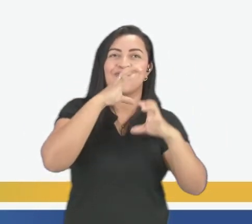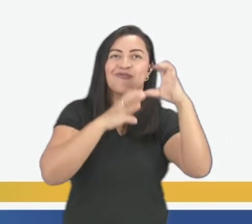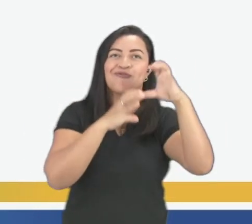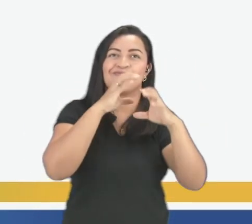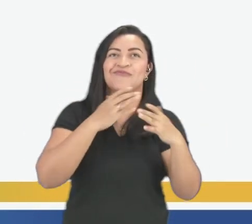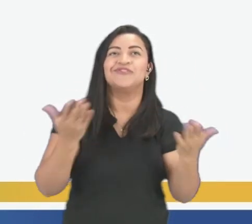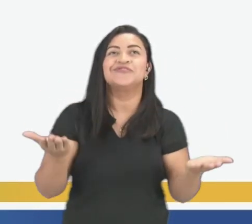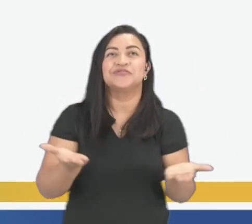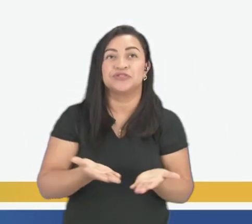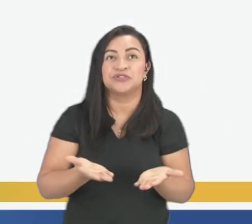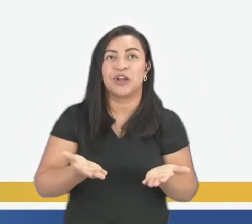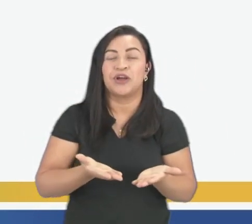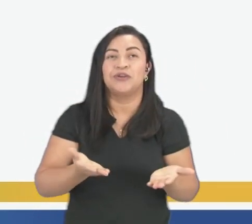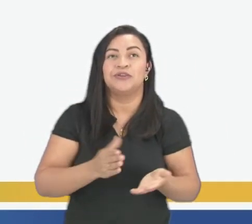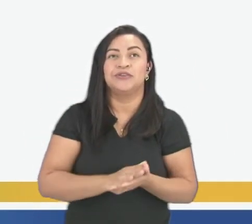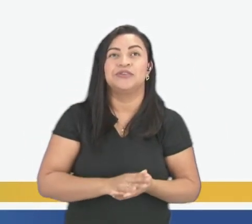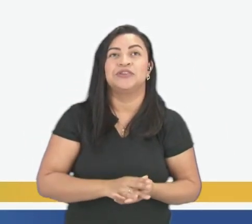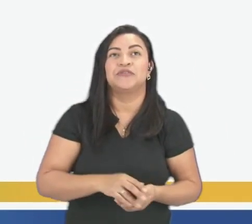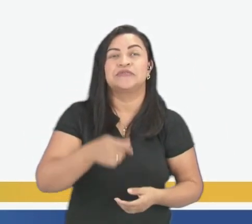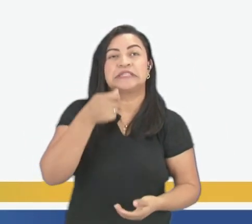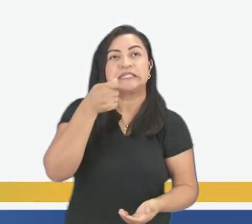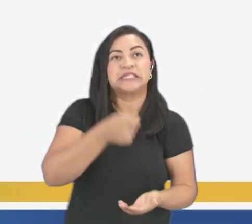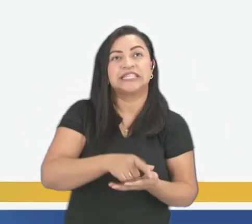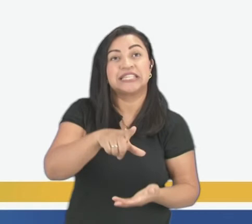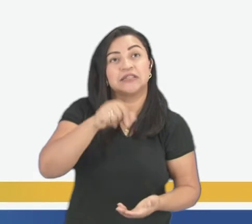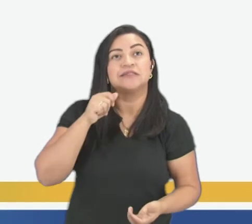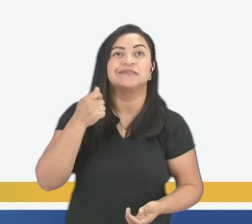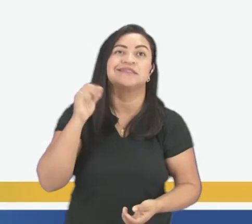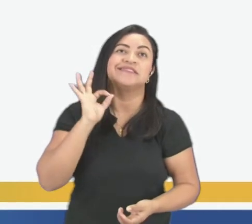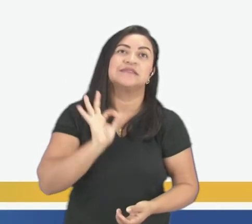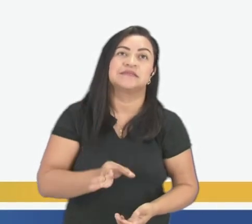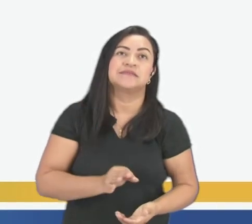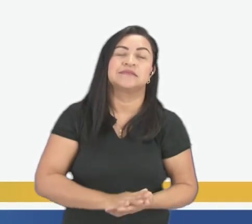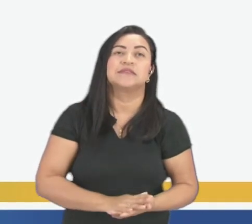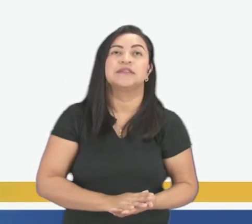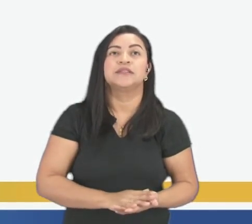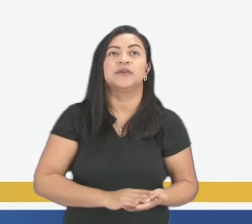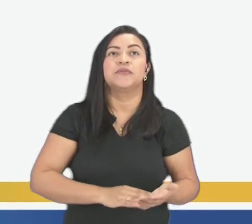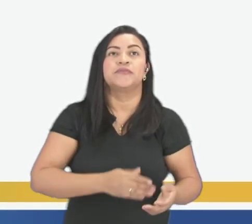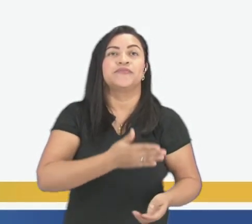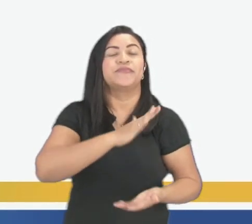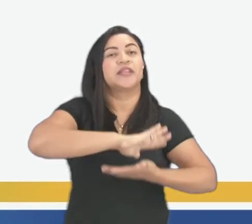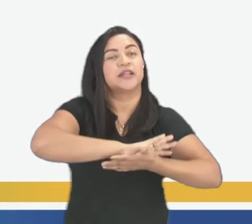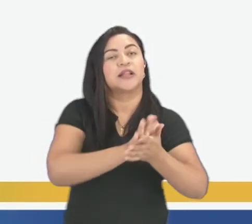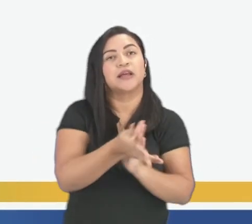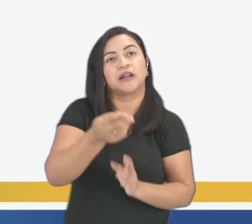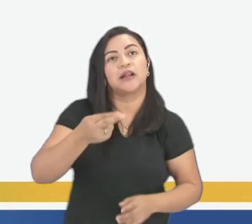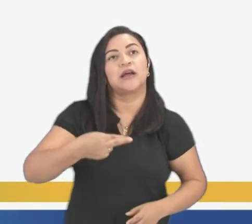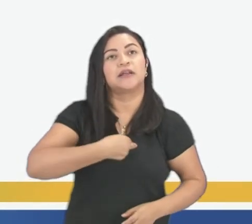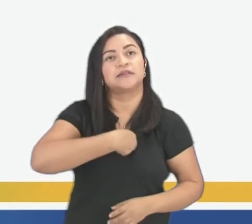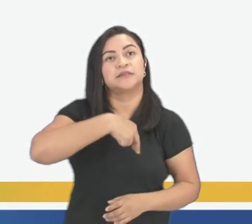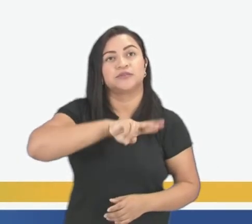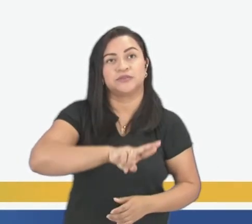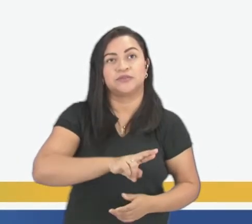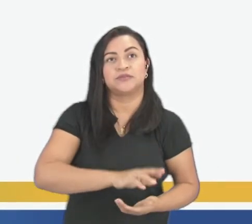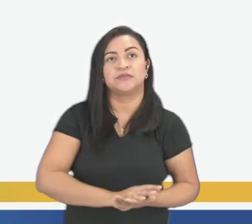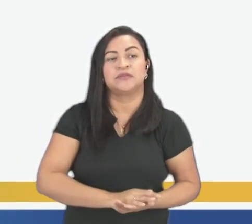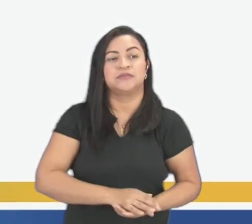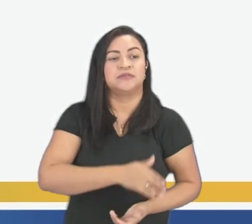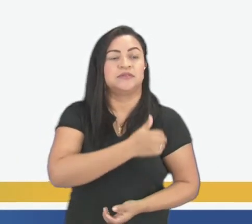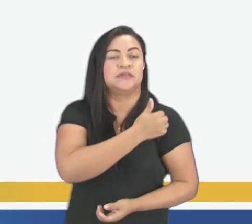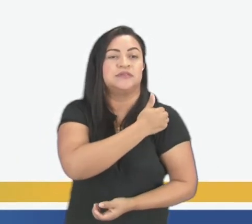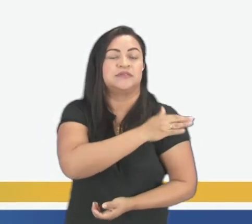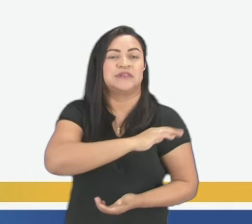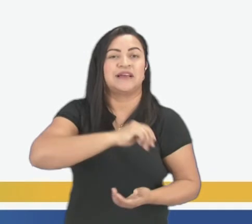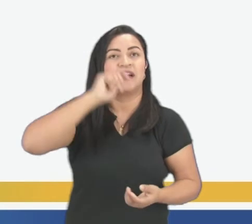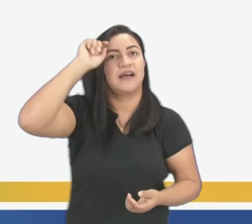decisivo. Nós vamos ter na coluna 1, intolerância religiosa, racismo, violação dos direitos da criança,